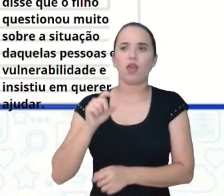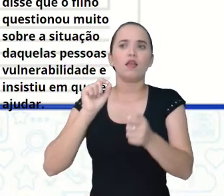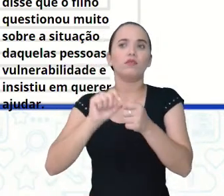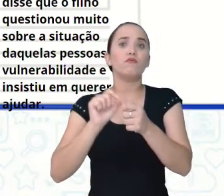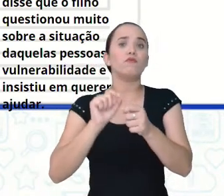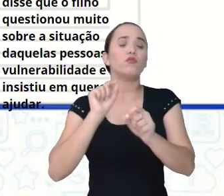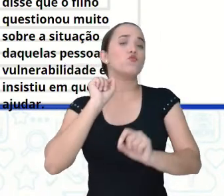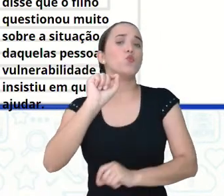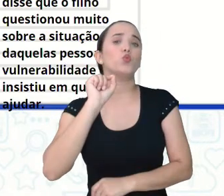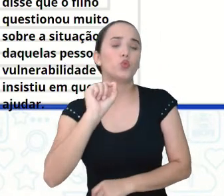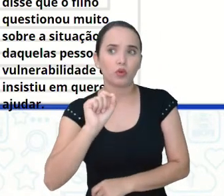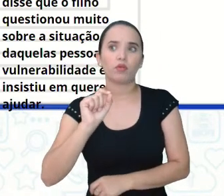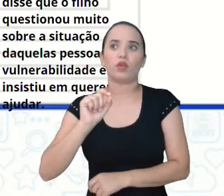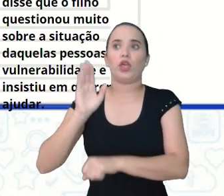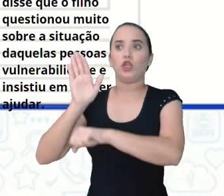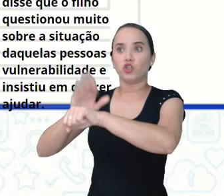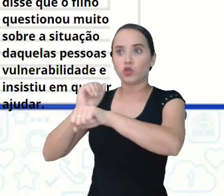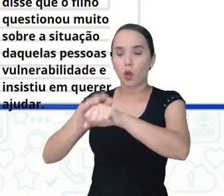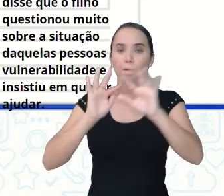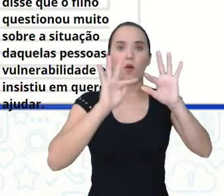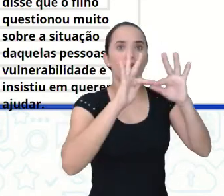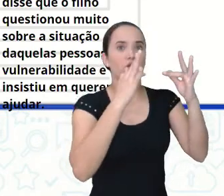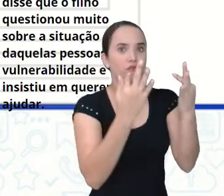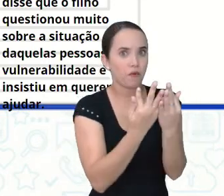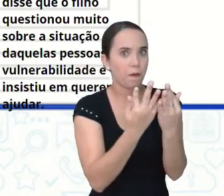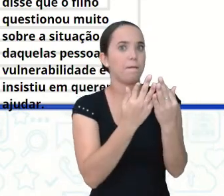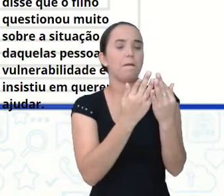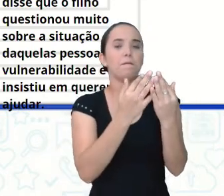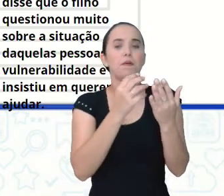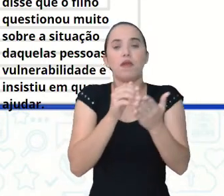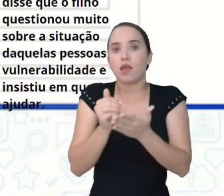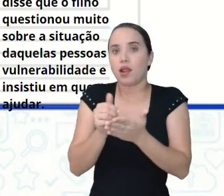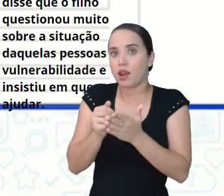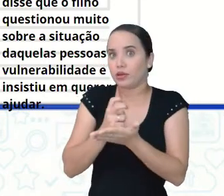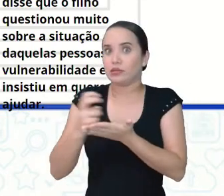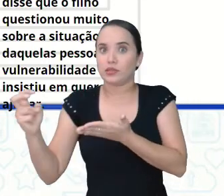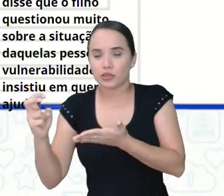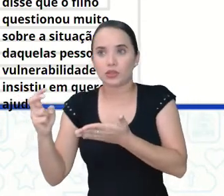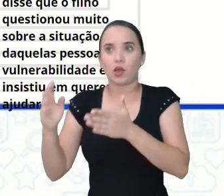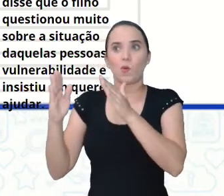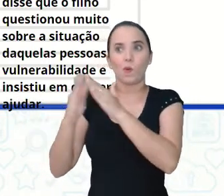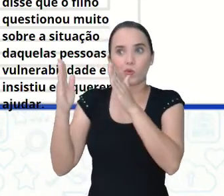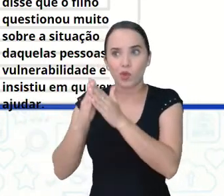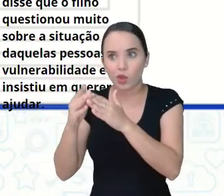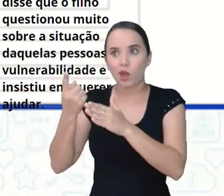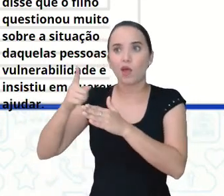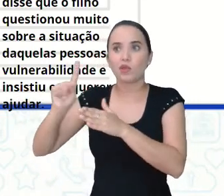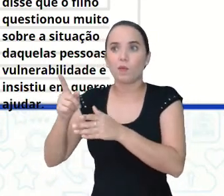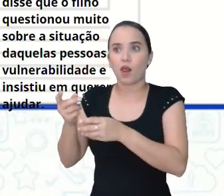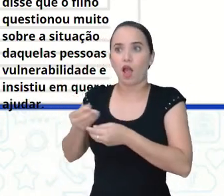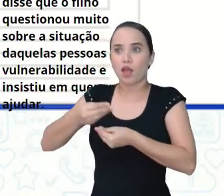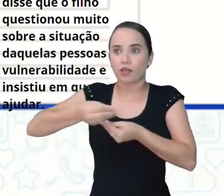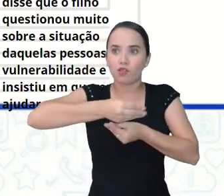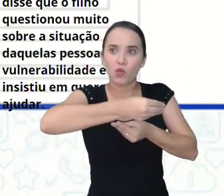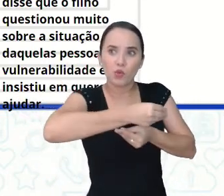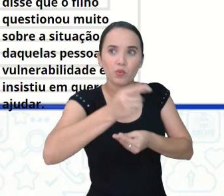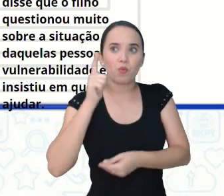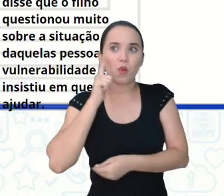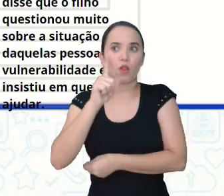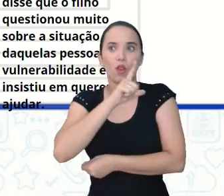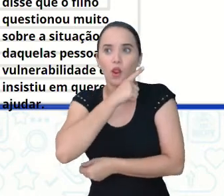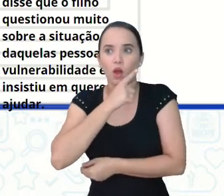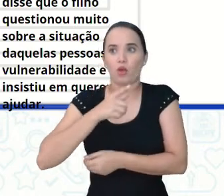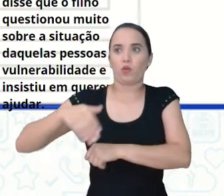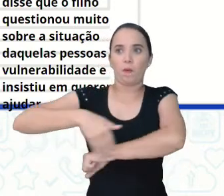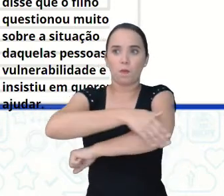bem especial: doar lanches para sem-teto em Jacarepaguá, zona oeste do Rio de Janeiro. Ele